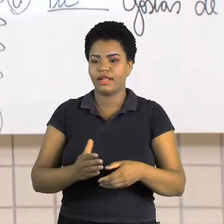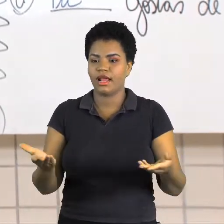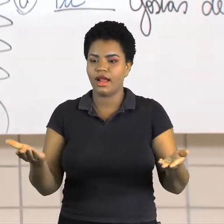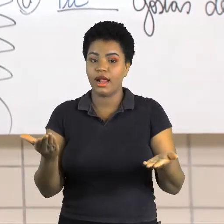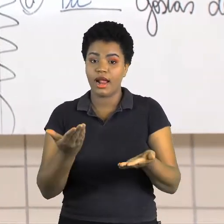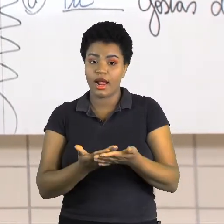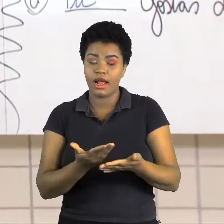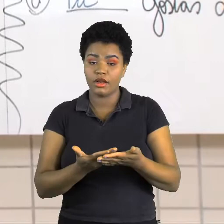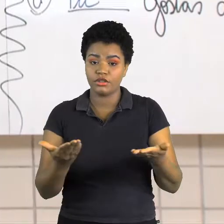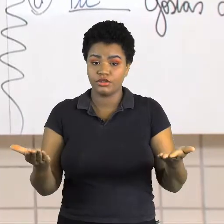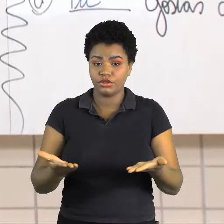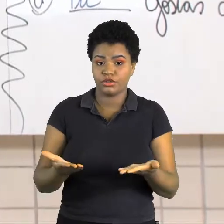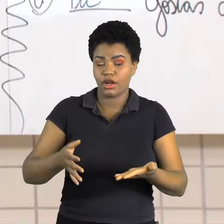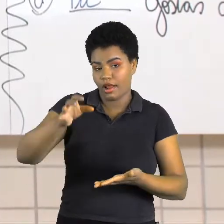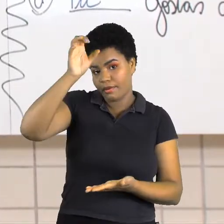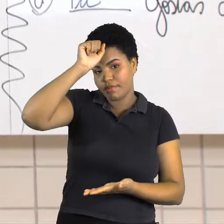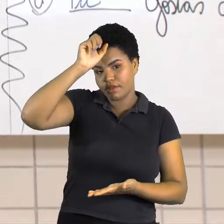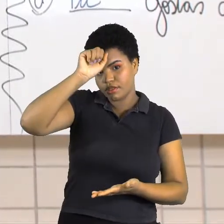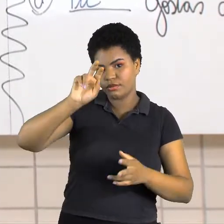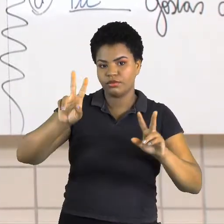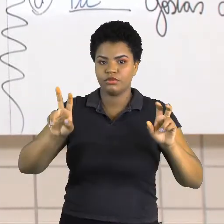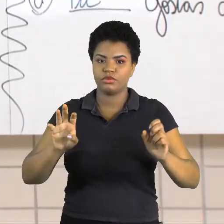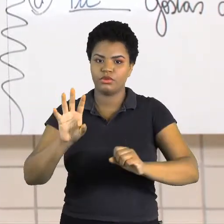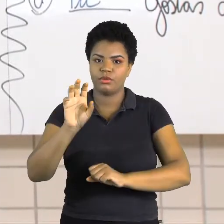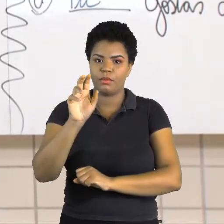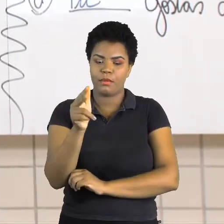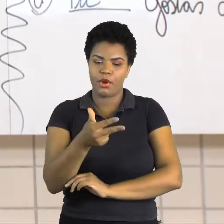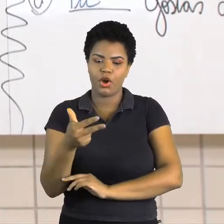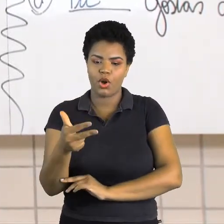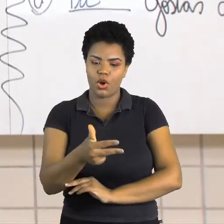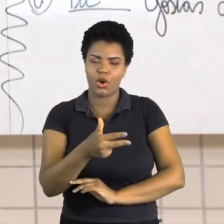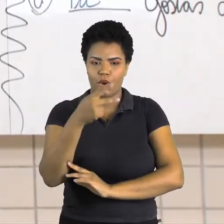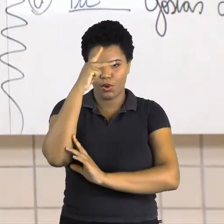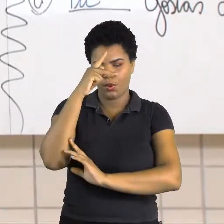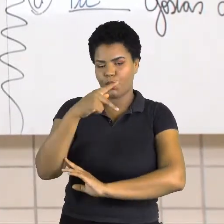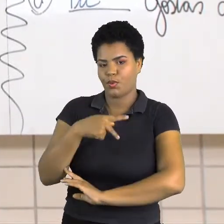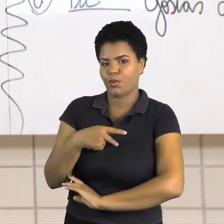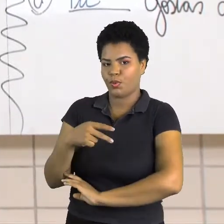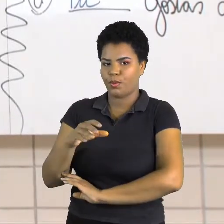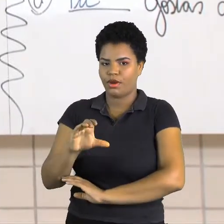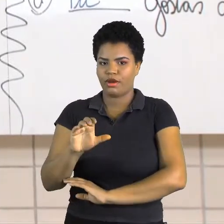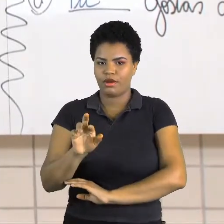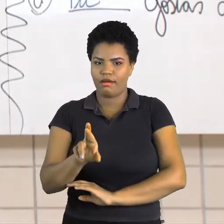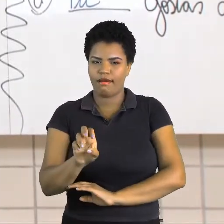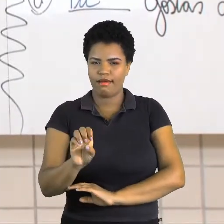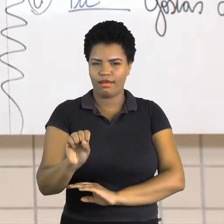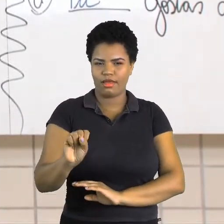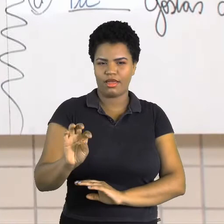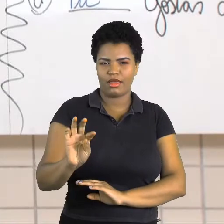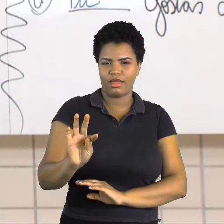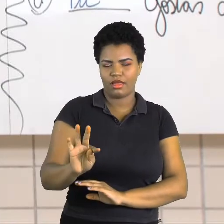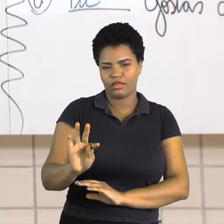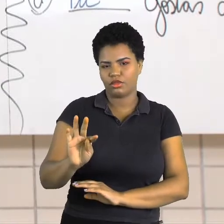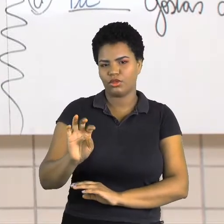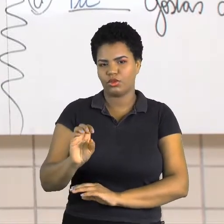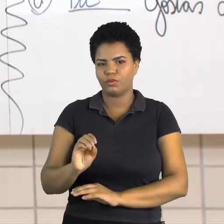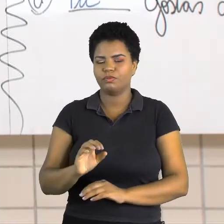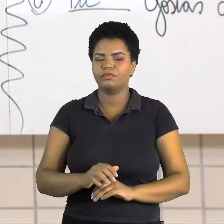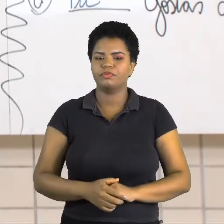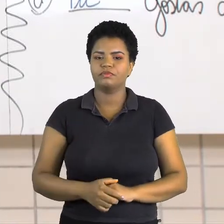hoje, aprendemos sobre pronome pessoal do caso reto. Vimos 3 pessoas